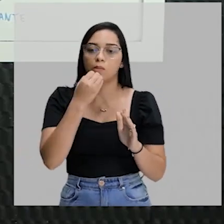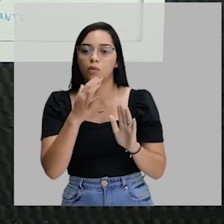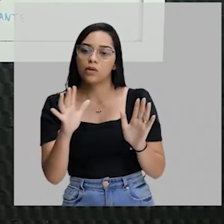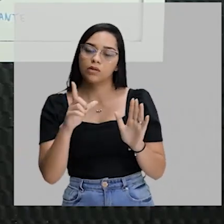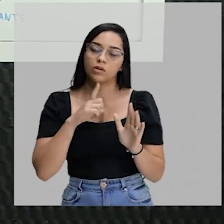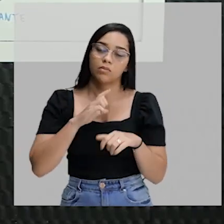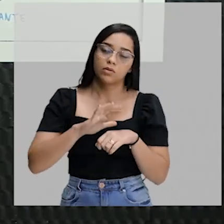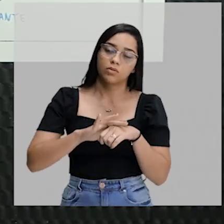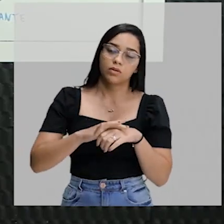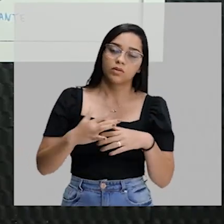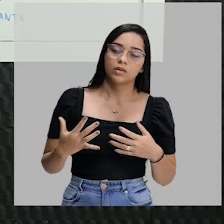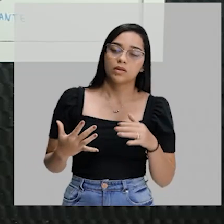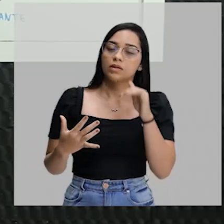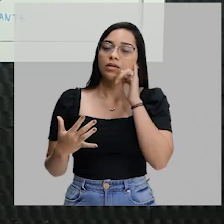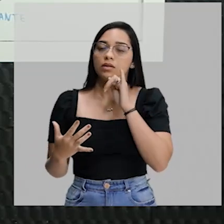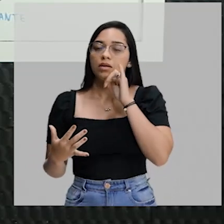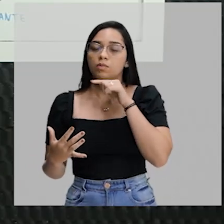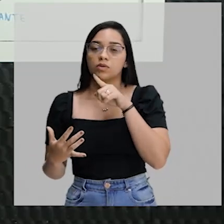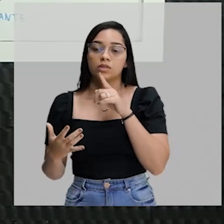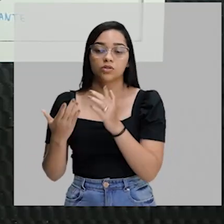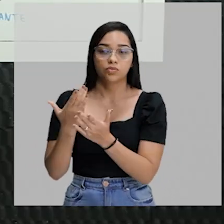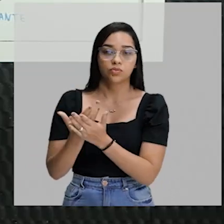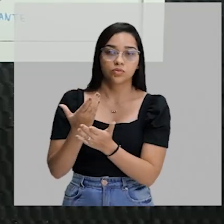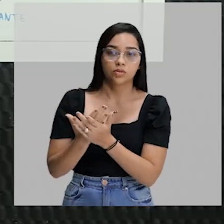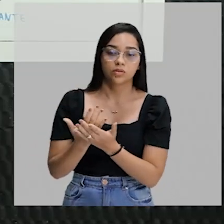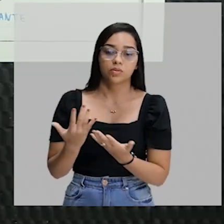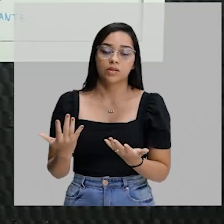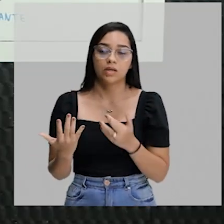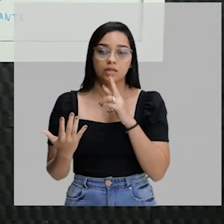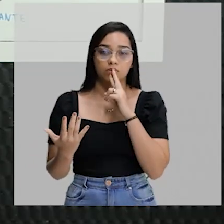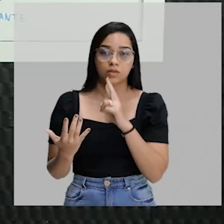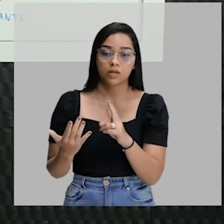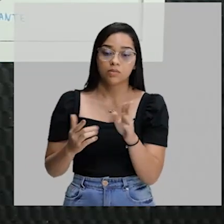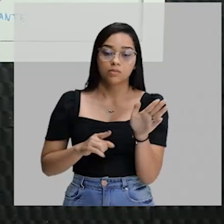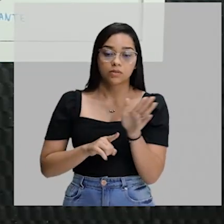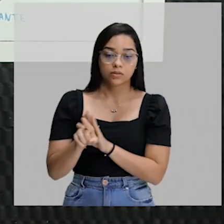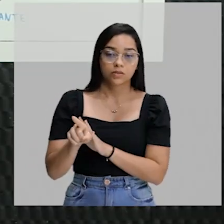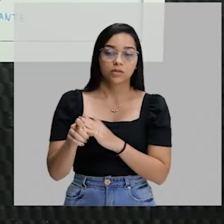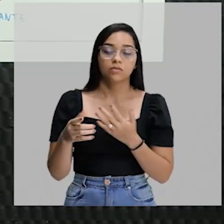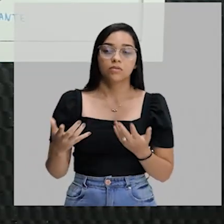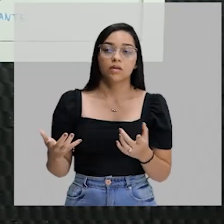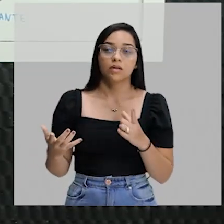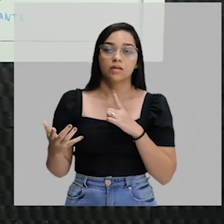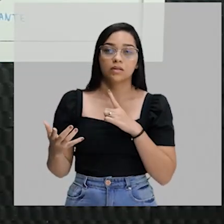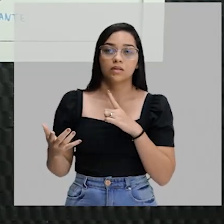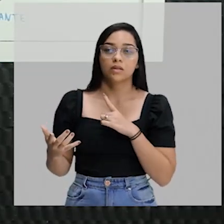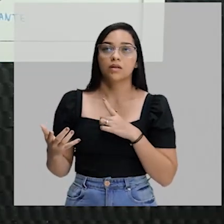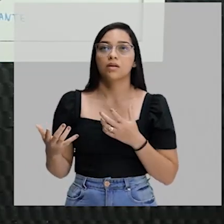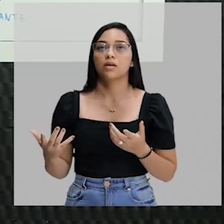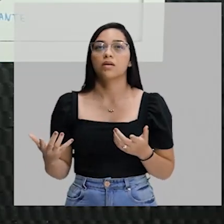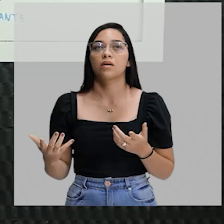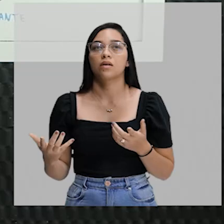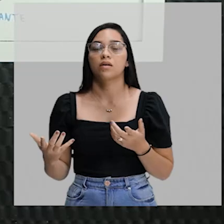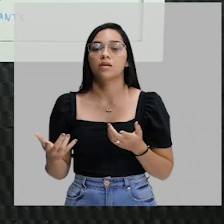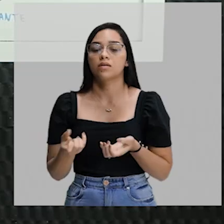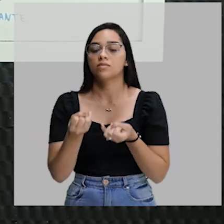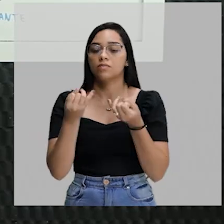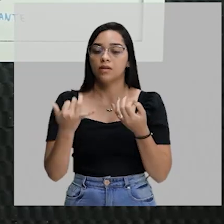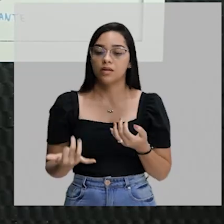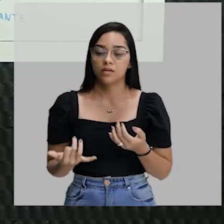doença, tá? Quando, por exemplo, você está estudando, respondendo uma questão, e essa questão ela está falando